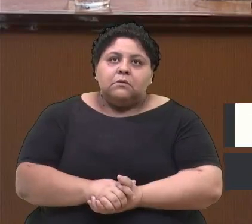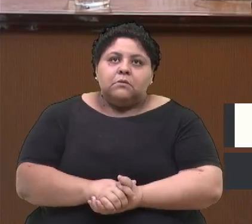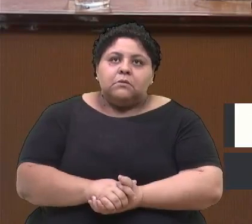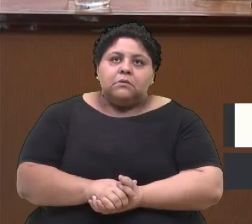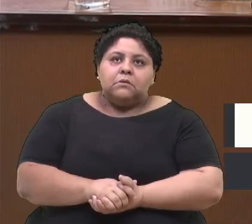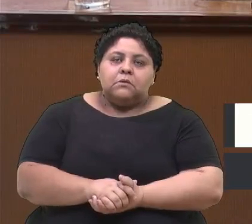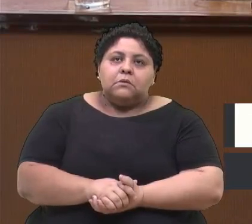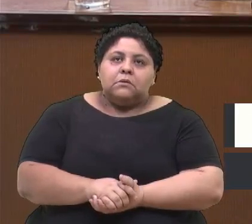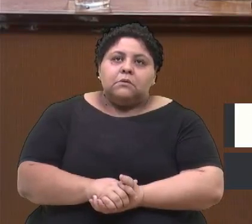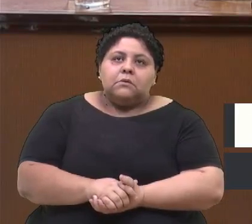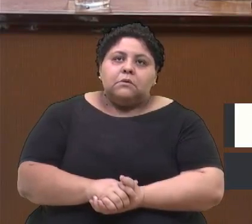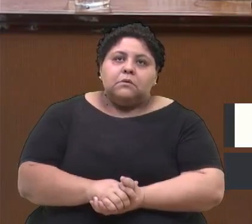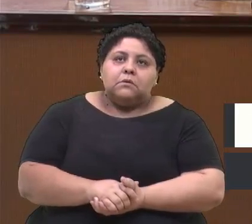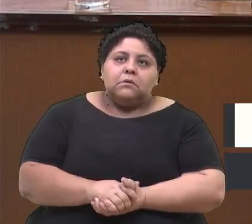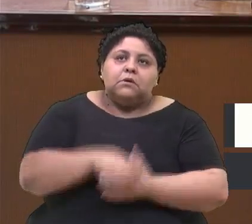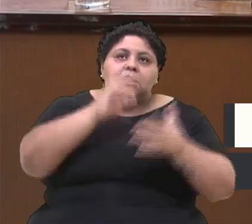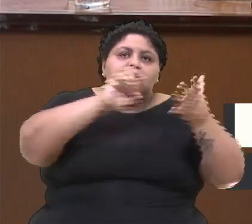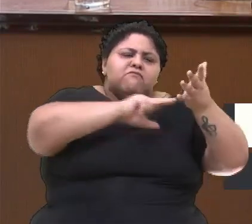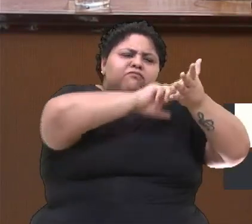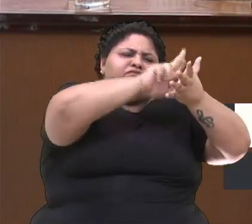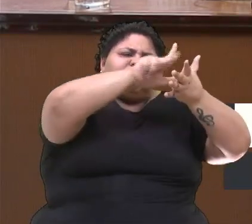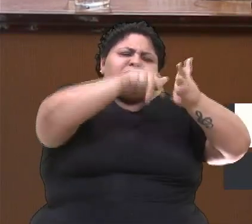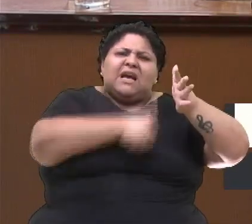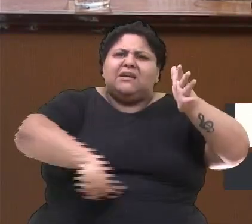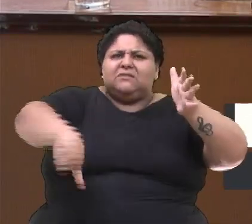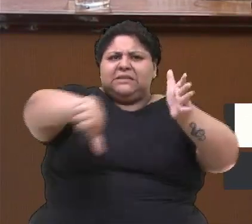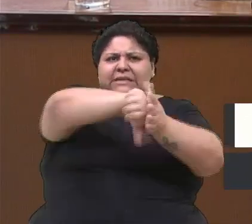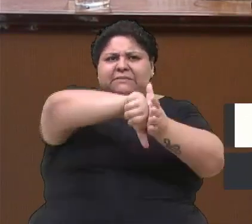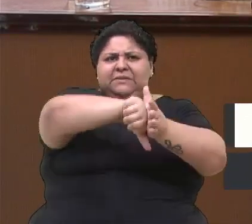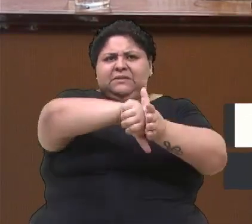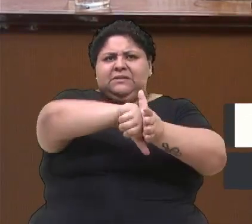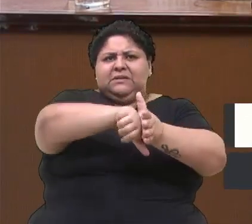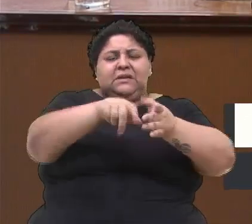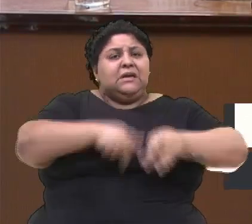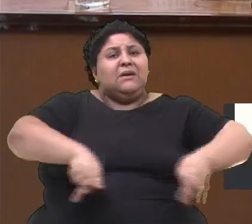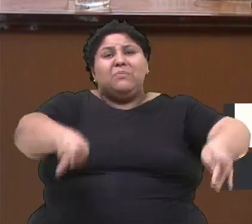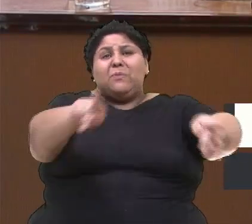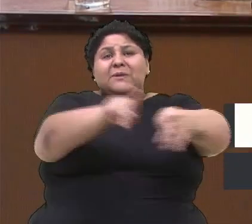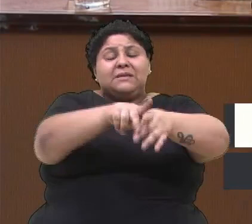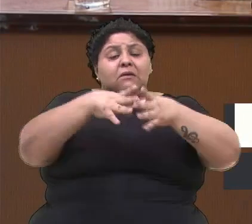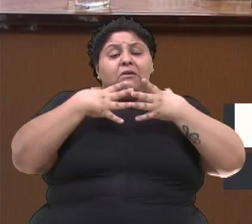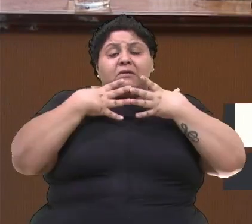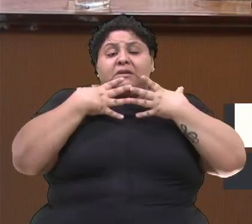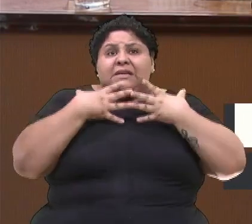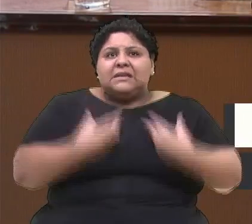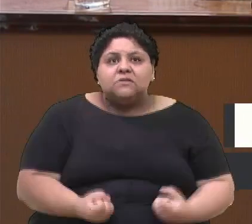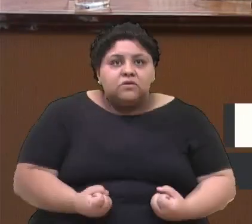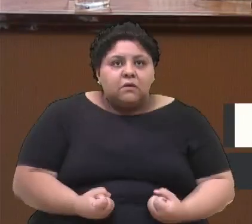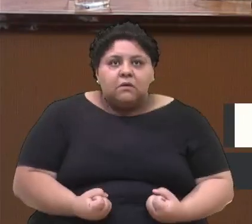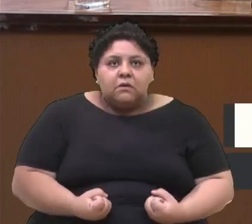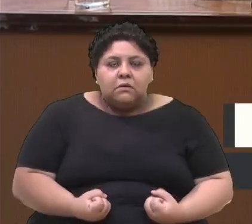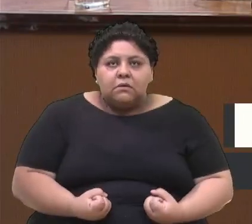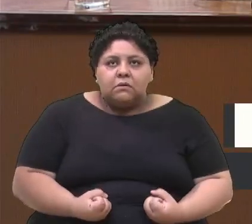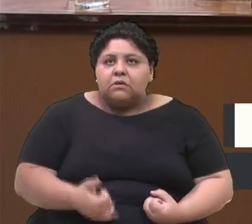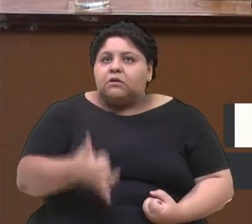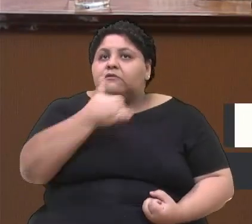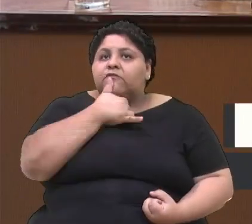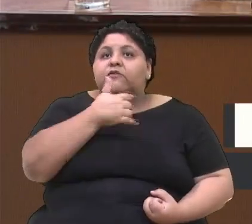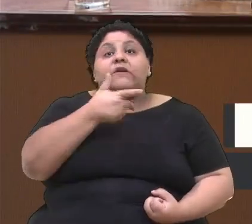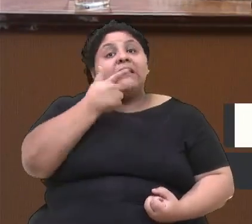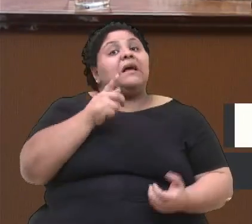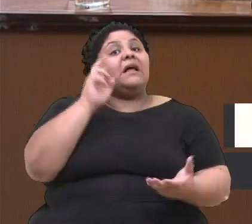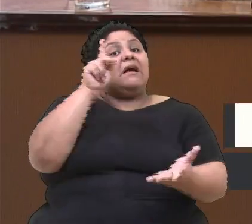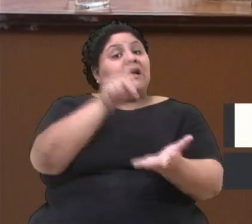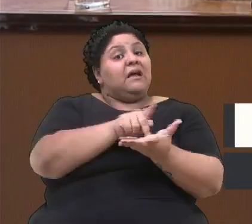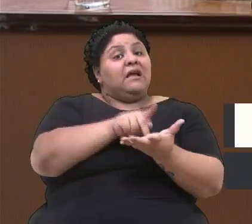E pelos mais diversos crimes. A população já está cansada. E, infelizmente, eu vou dizer a realidade. Não